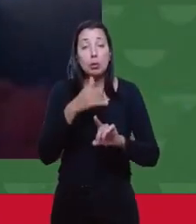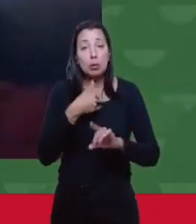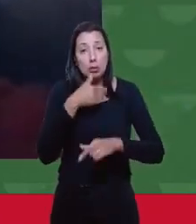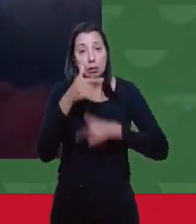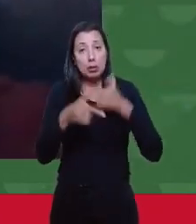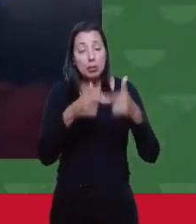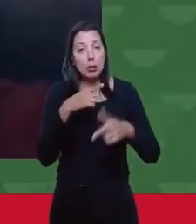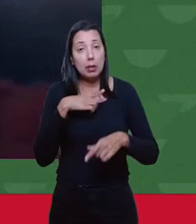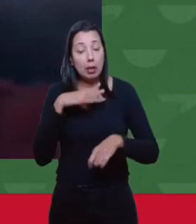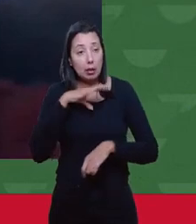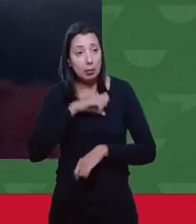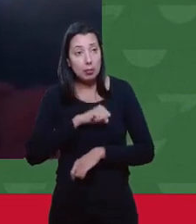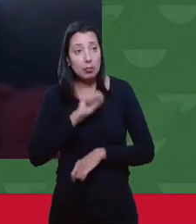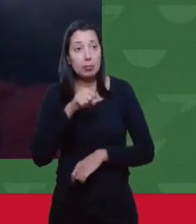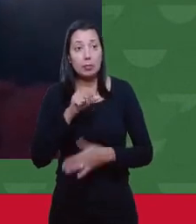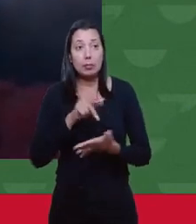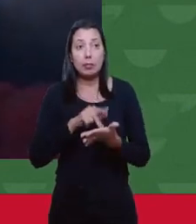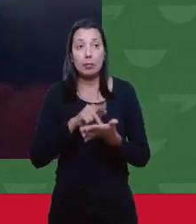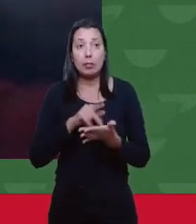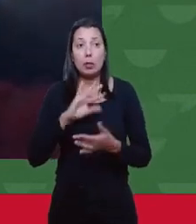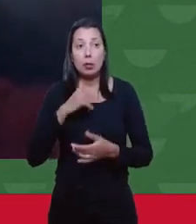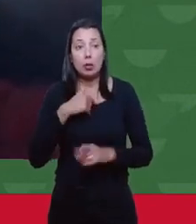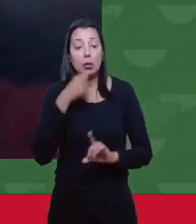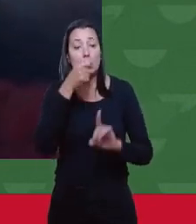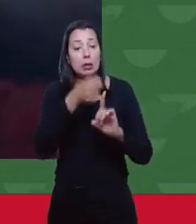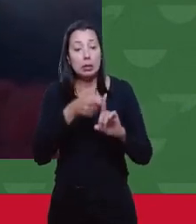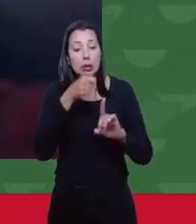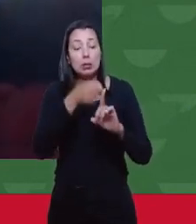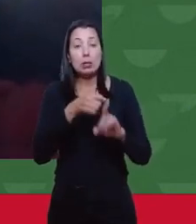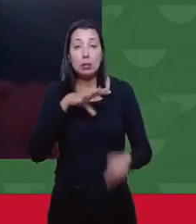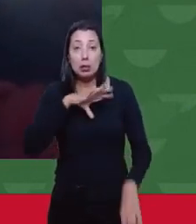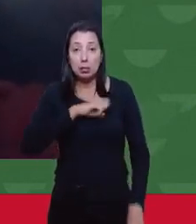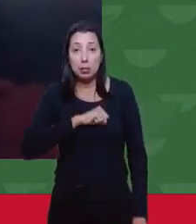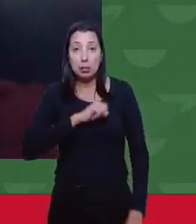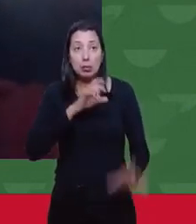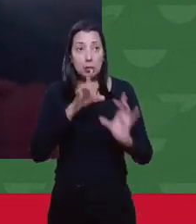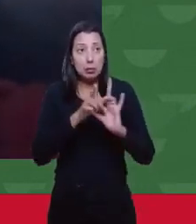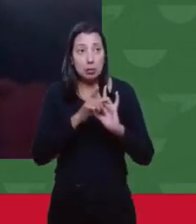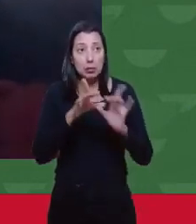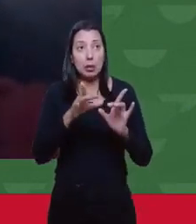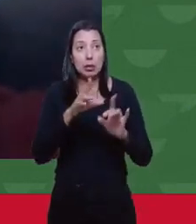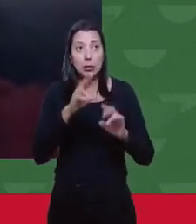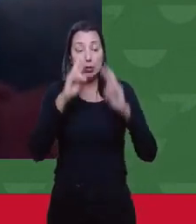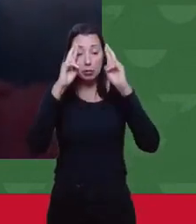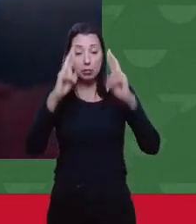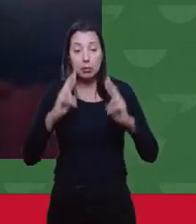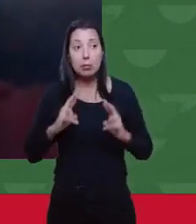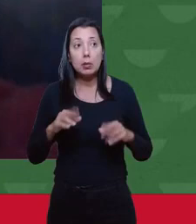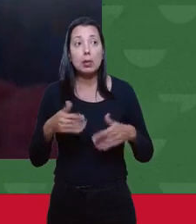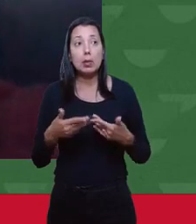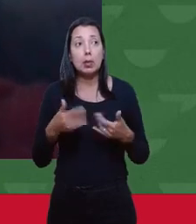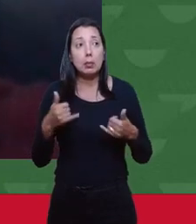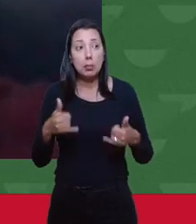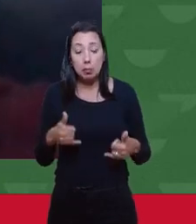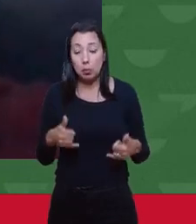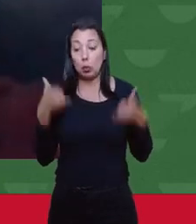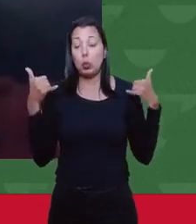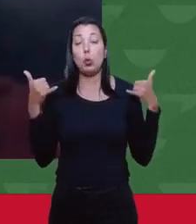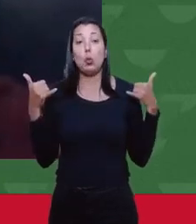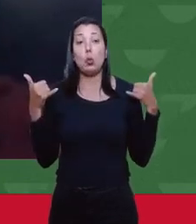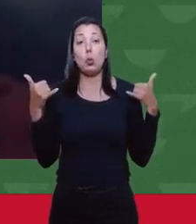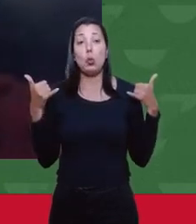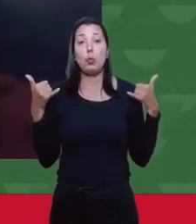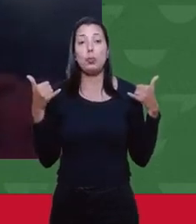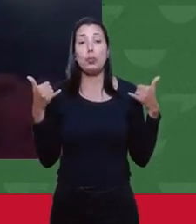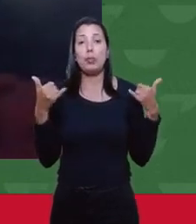tem muito amor nele, sabe? A nossa luta é por amor, por liberdade, por dignidade. E me emocionou muito, eu quero